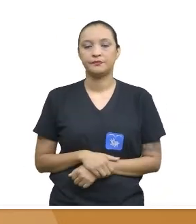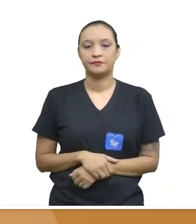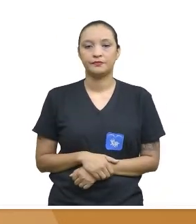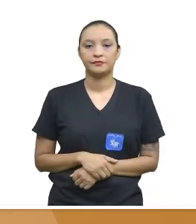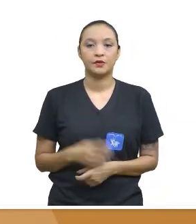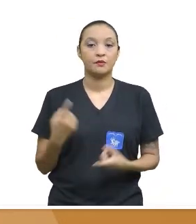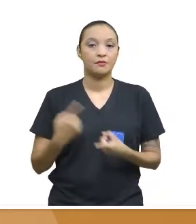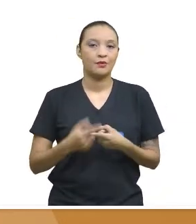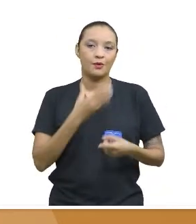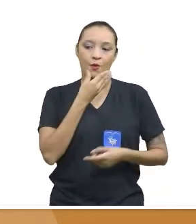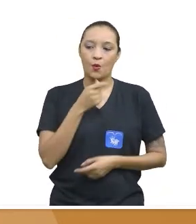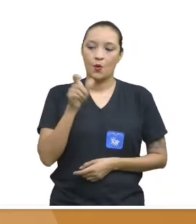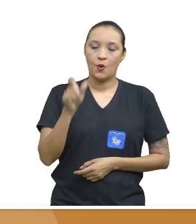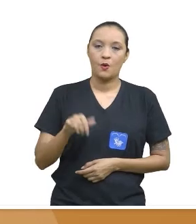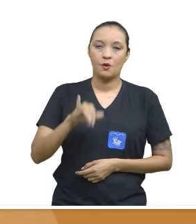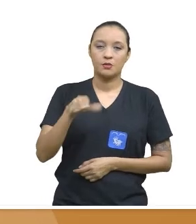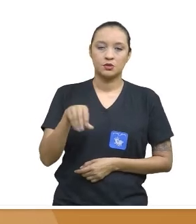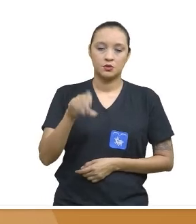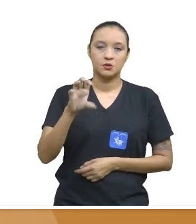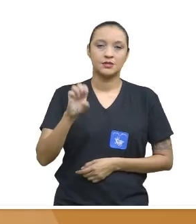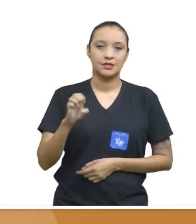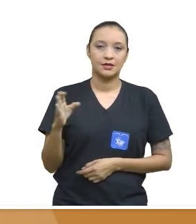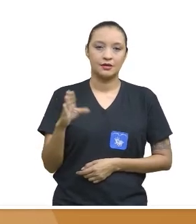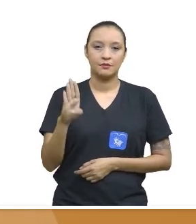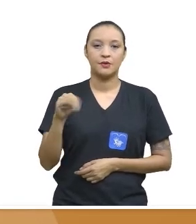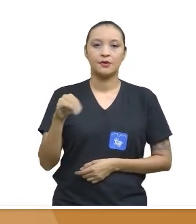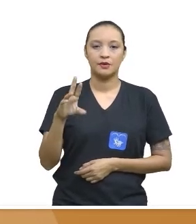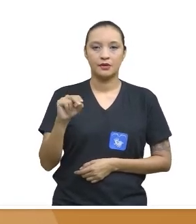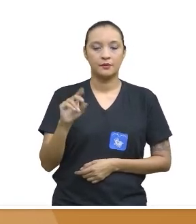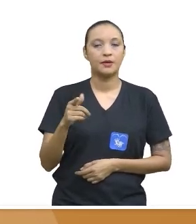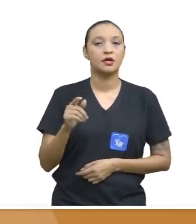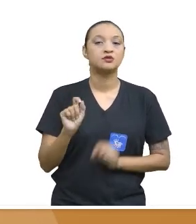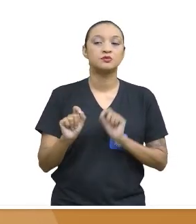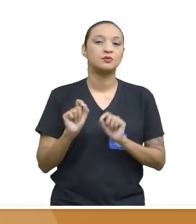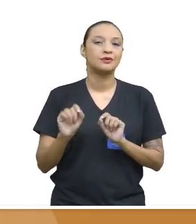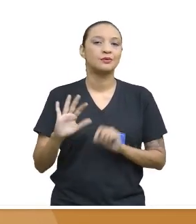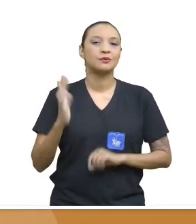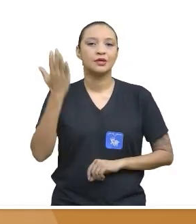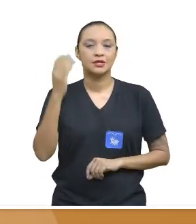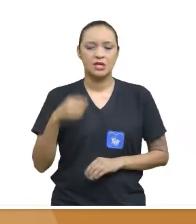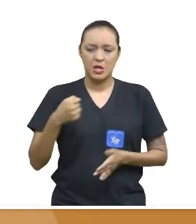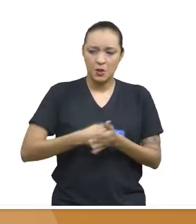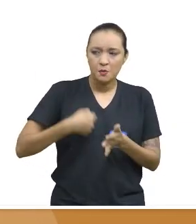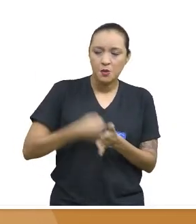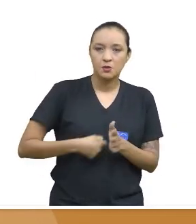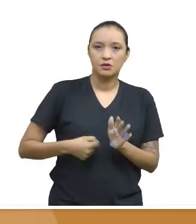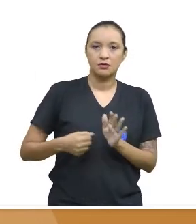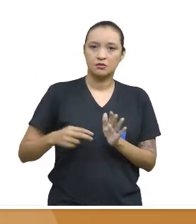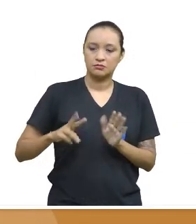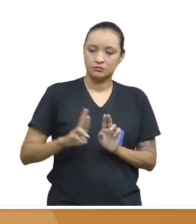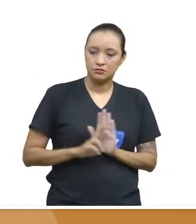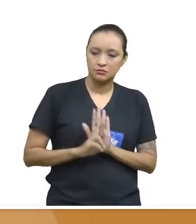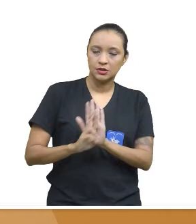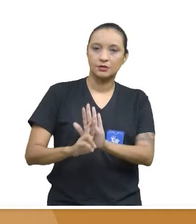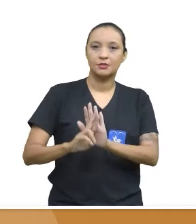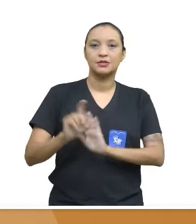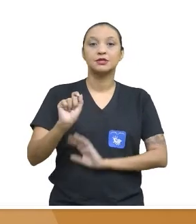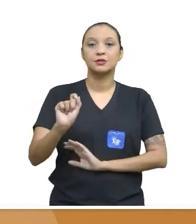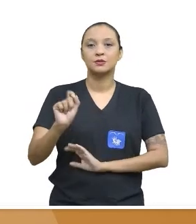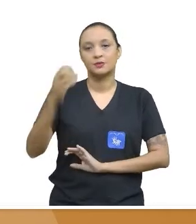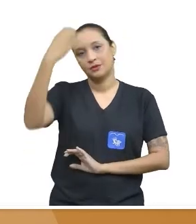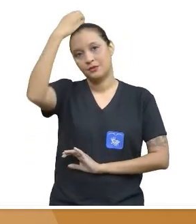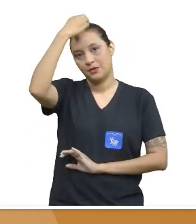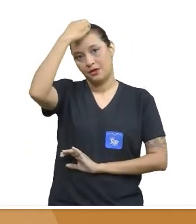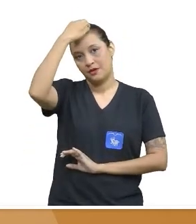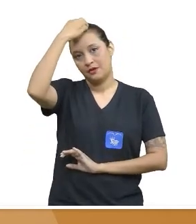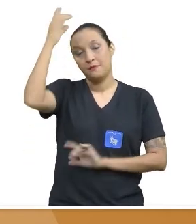José Bonaparte. Isso aí vai levar à identificação de que, olha, nós estamos lutando pelo rei, bacana, mas no meio do caminho vamos